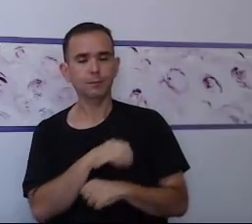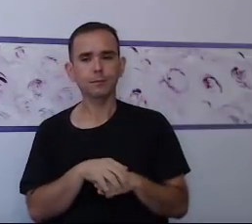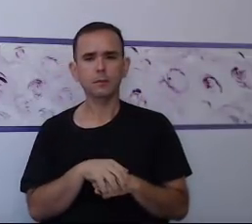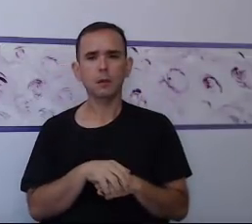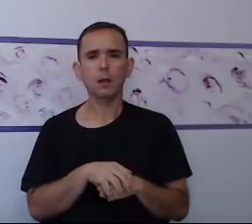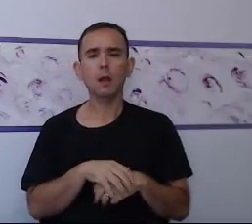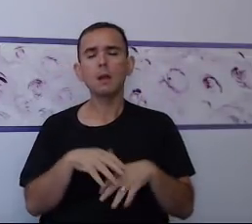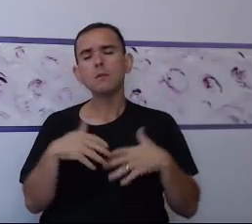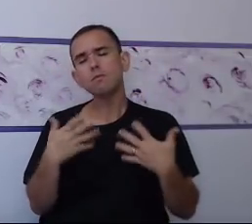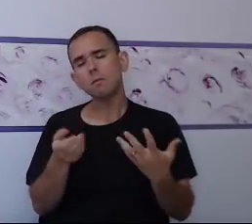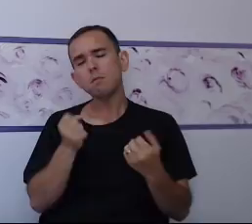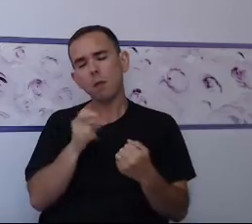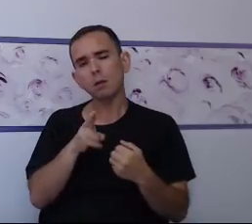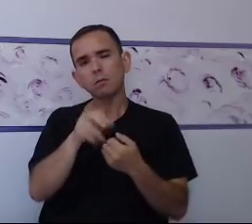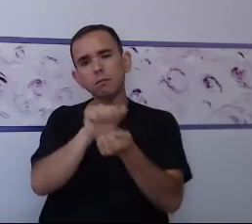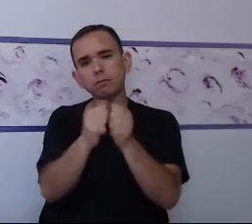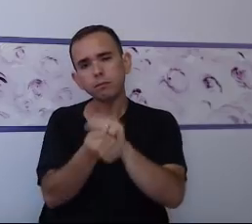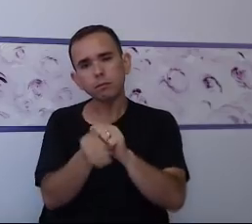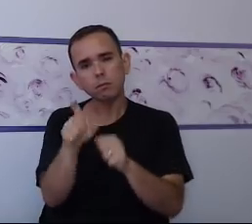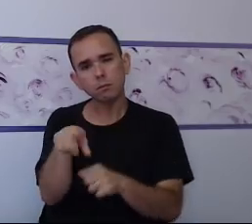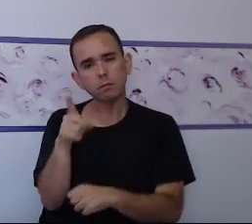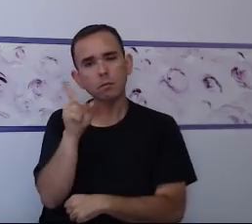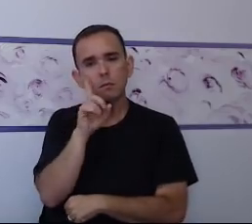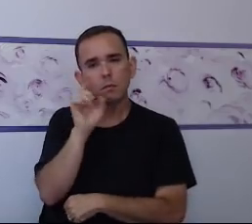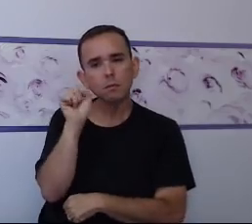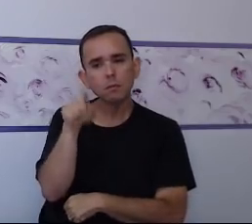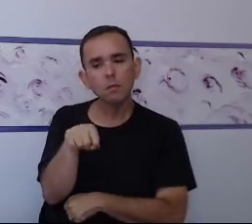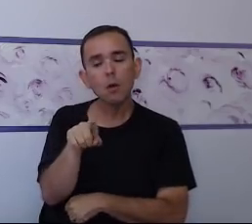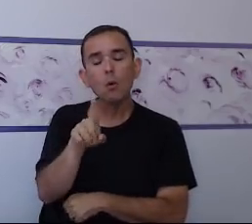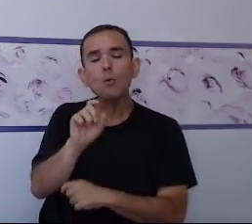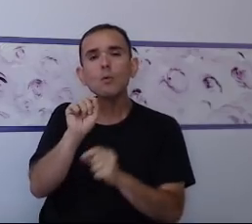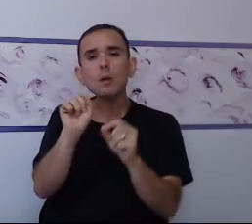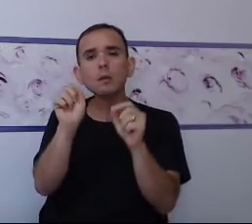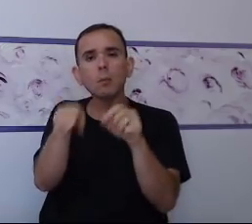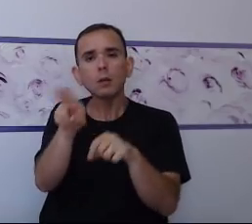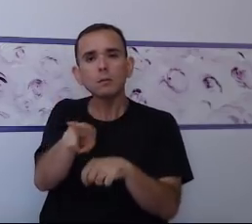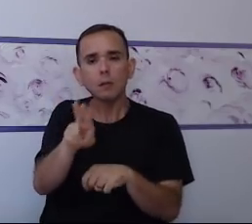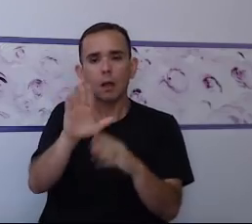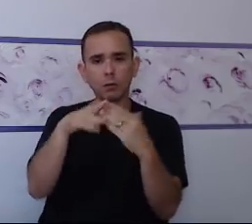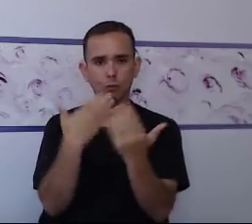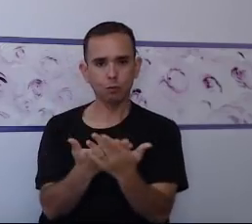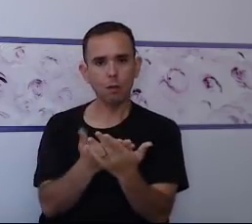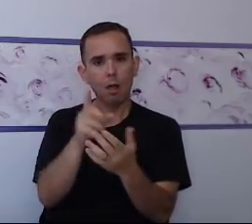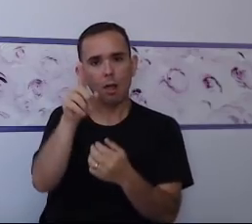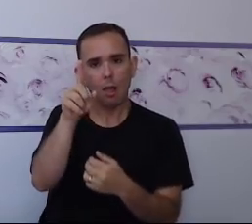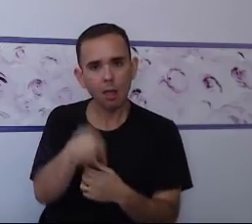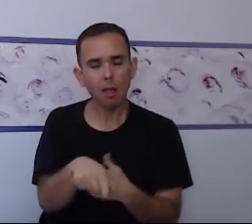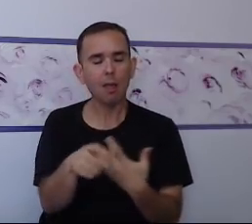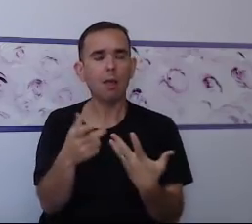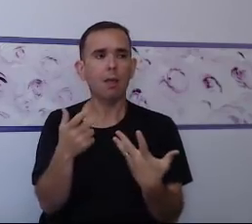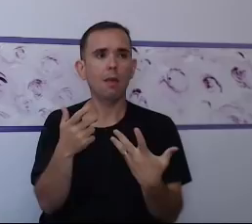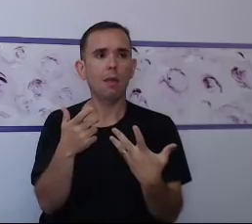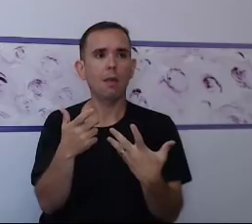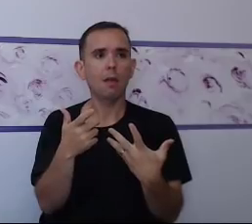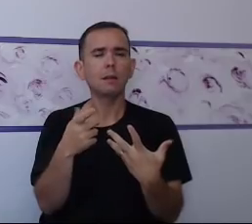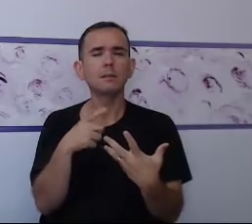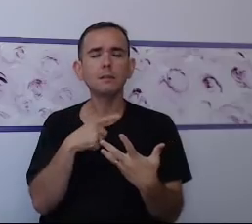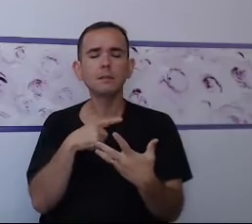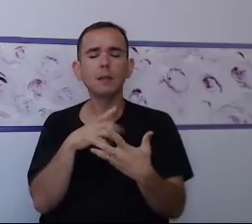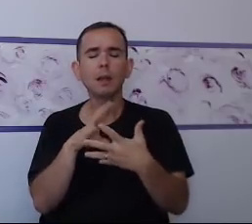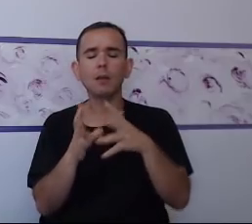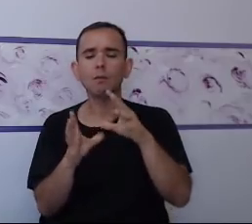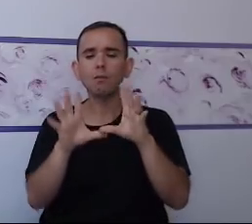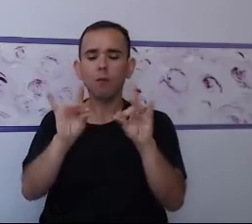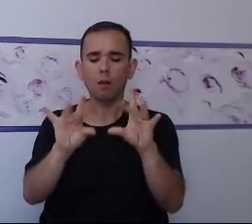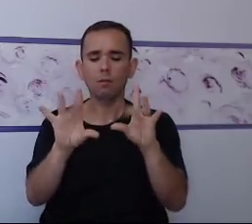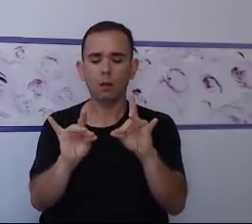Continuando falando em adaptações para a vida diária, outra coisa que a gente utiliza muito nas escolas é a questão das ventosas nos